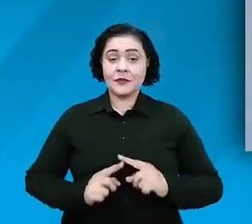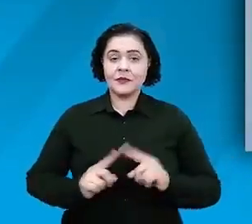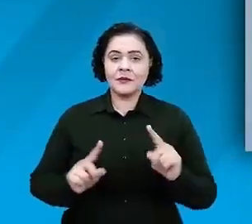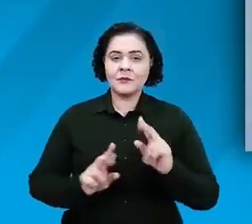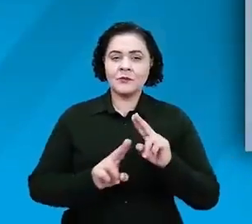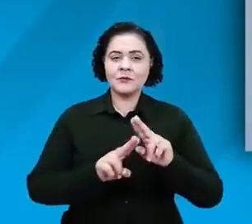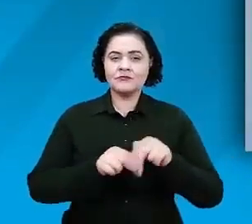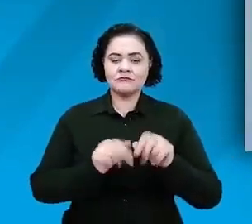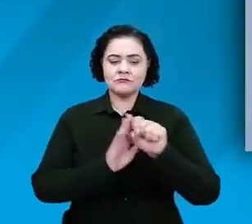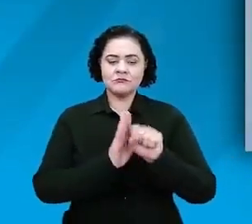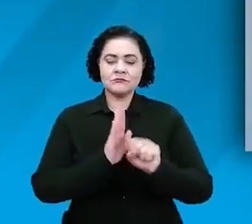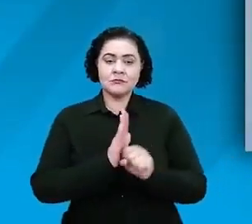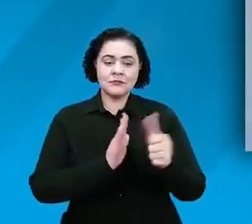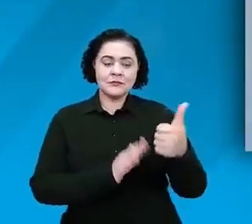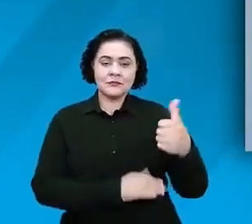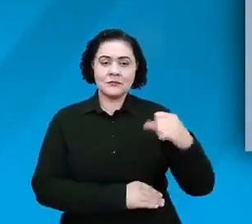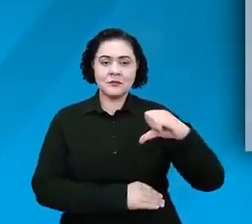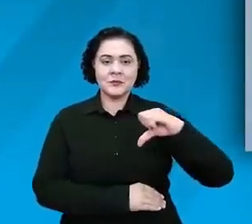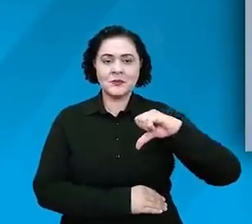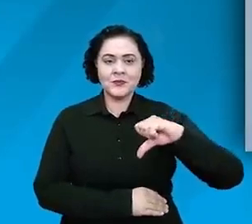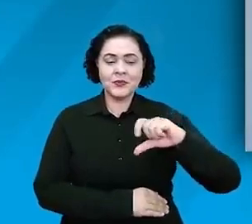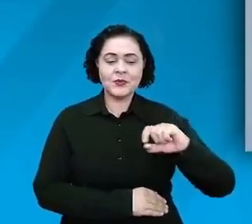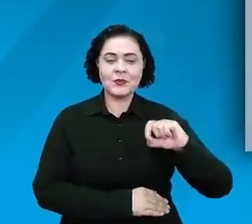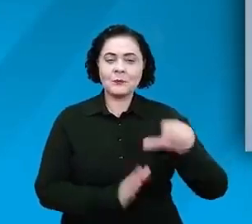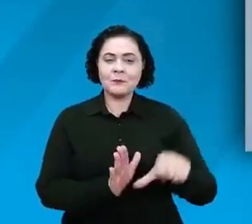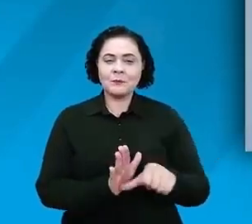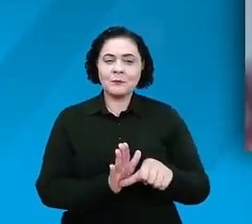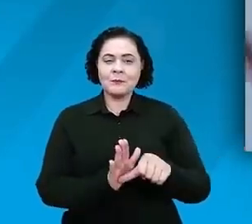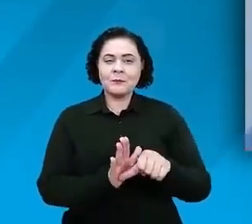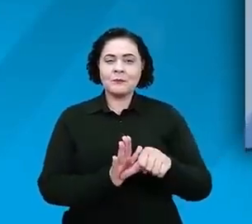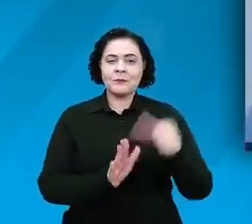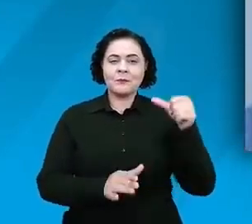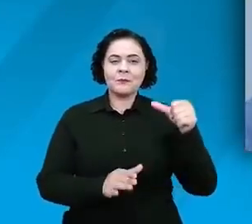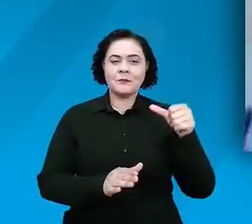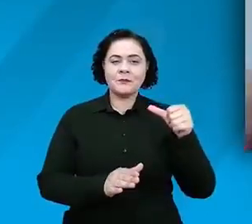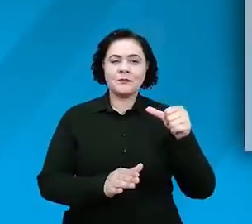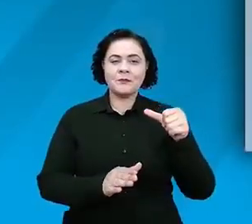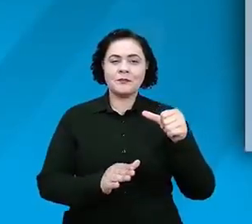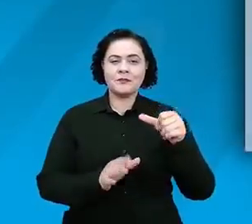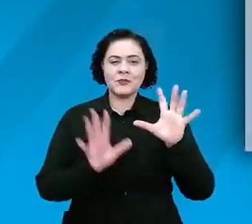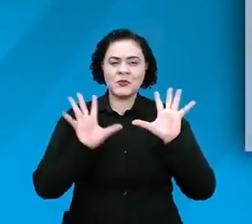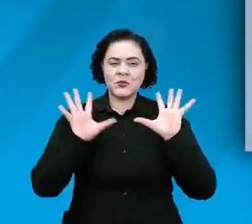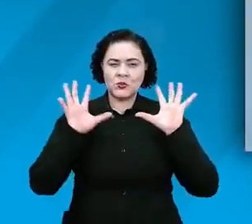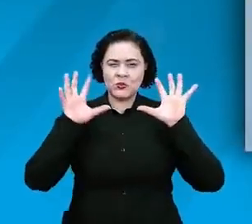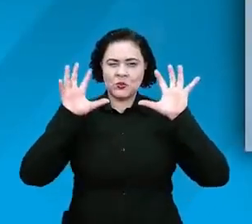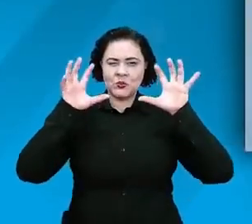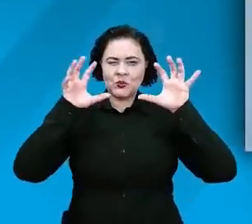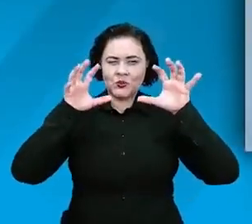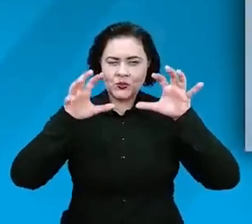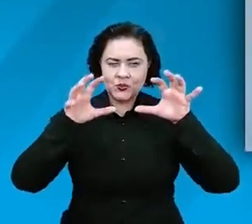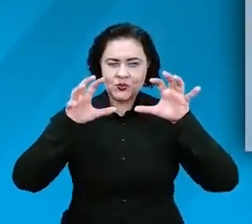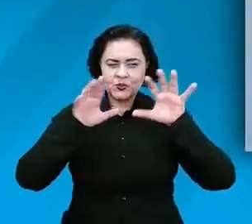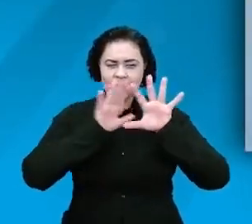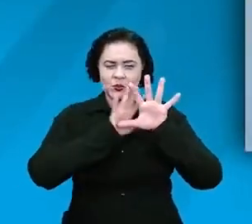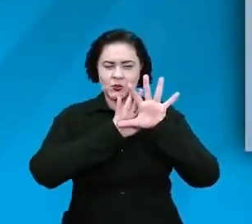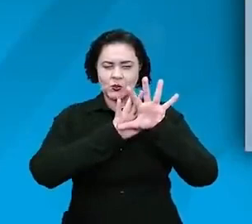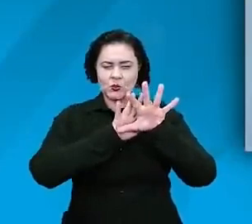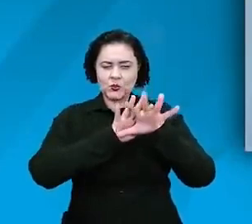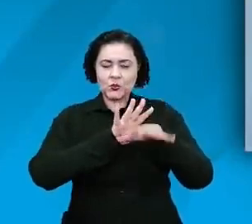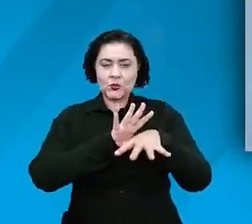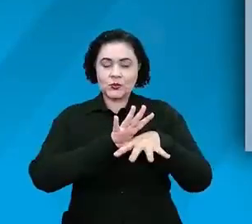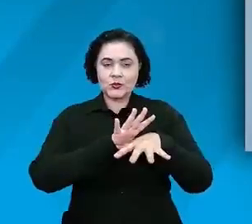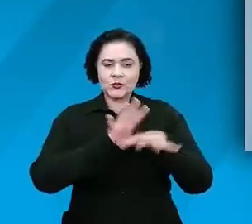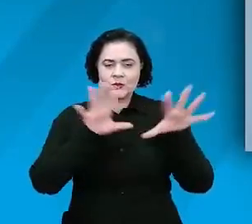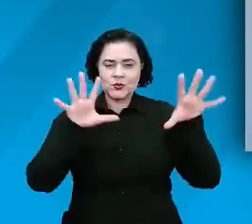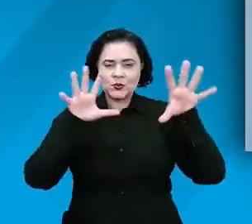É a partir do século XIX que esse primeiro fantasma, que essa primeira assombração nos toma